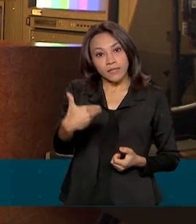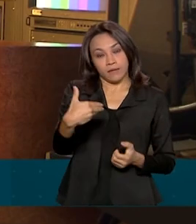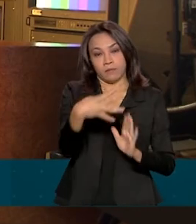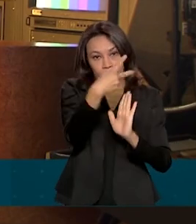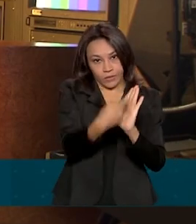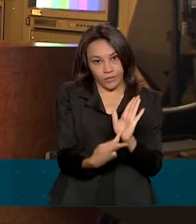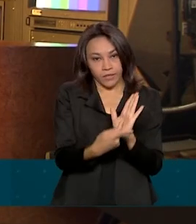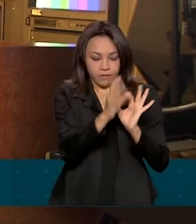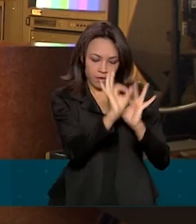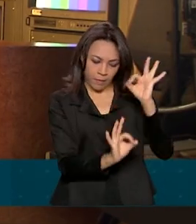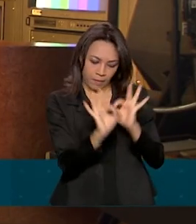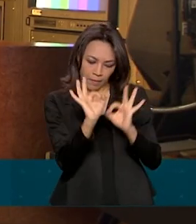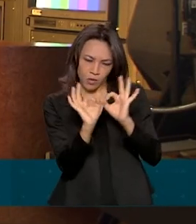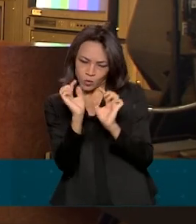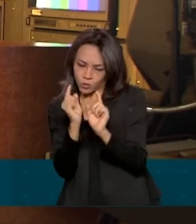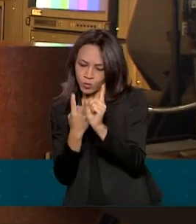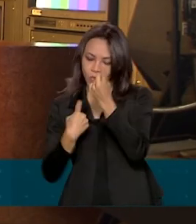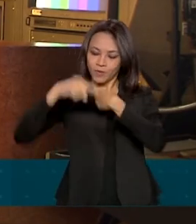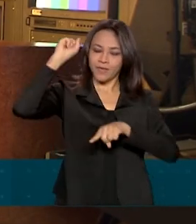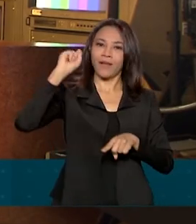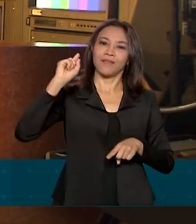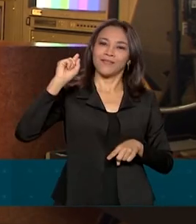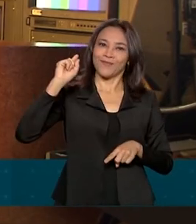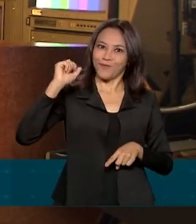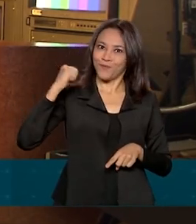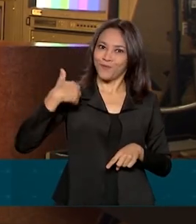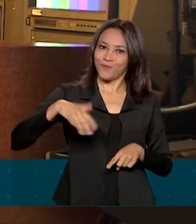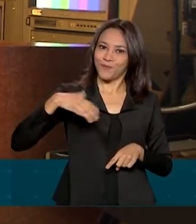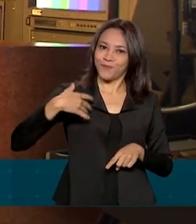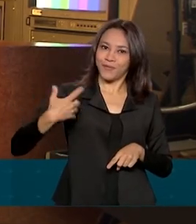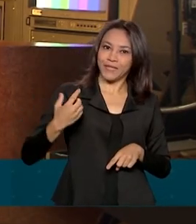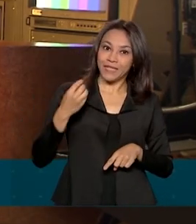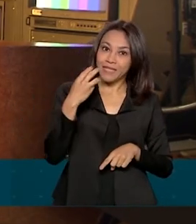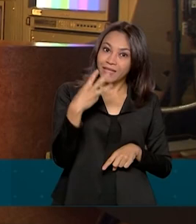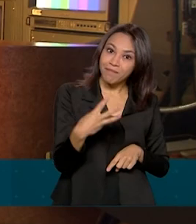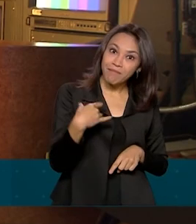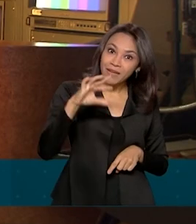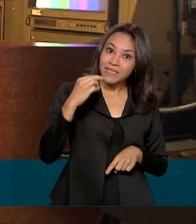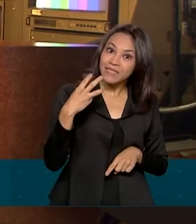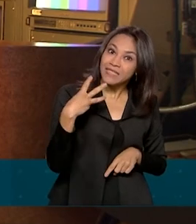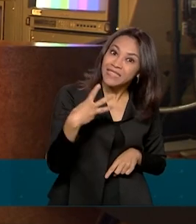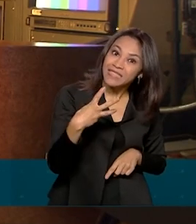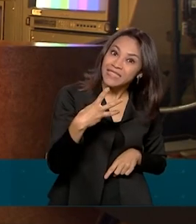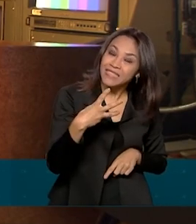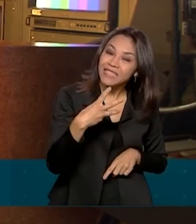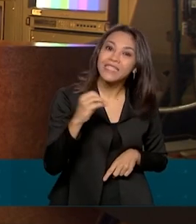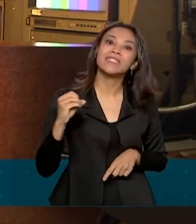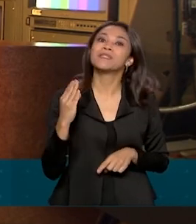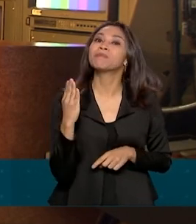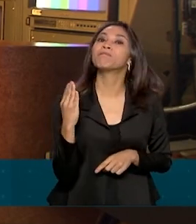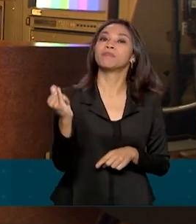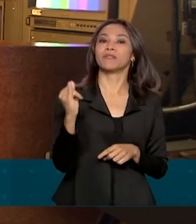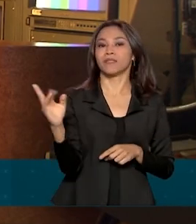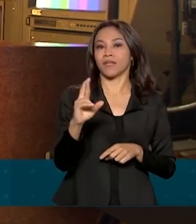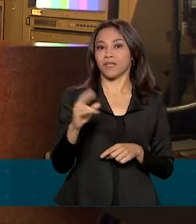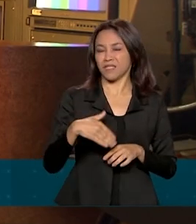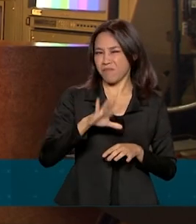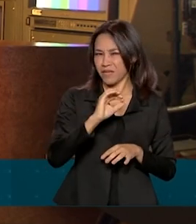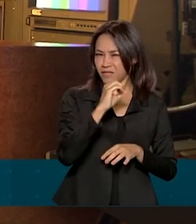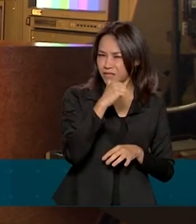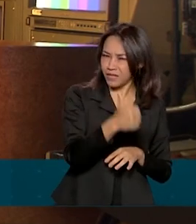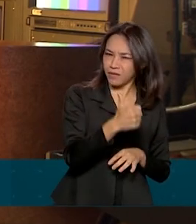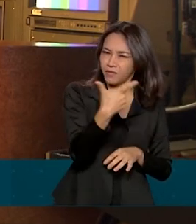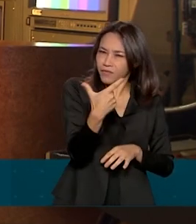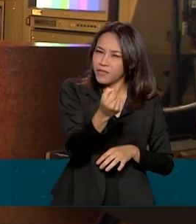em caso de sucesso leilão entregar a cerca de 204 milhões de reais em investimentos né E algo em torno de